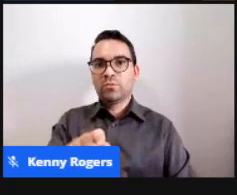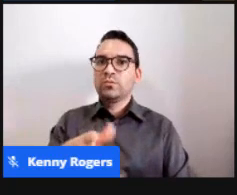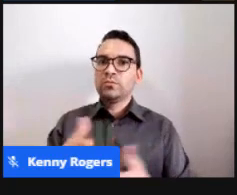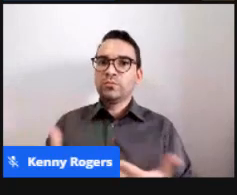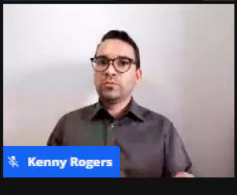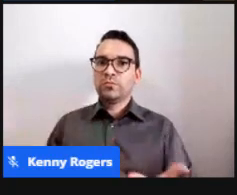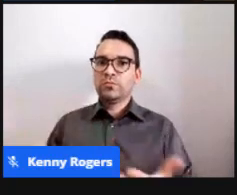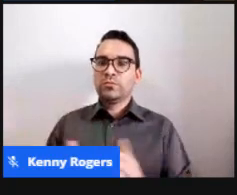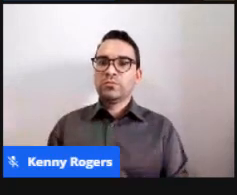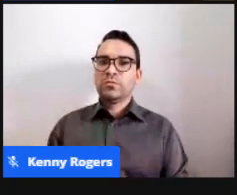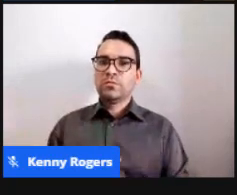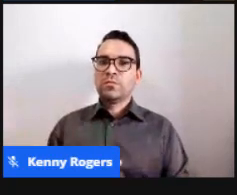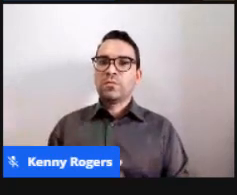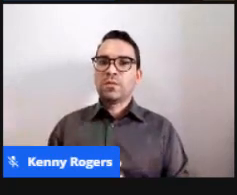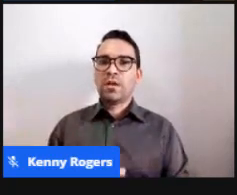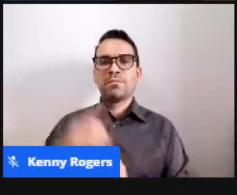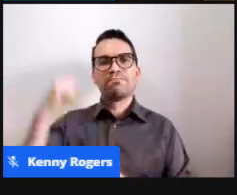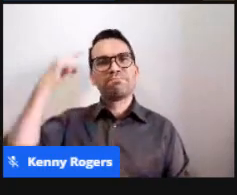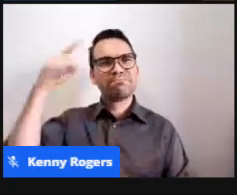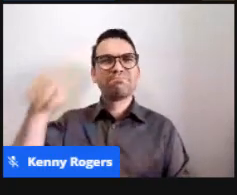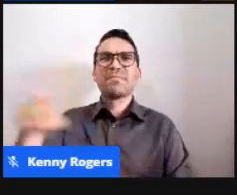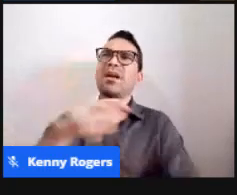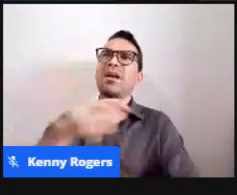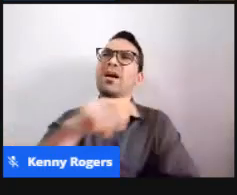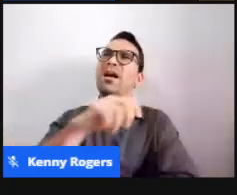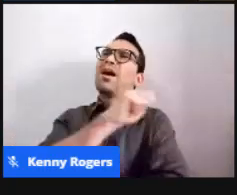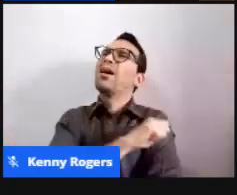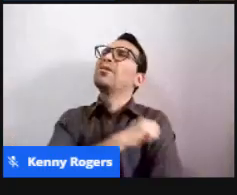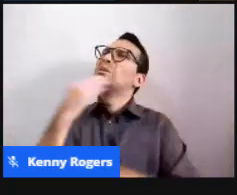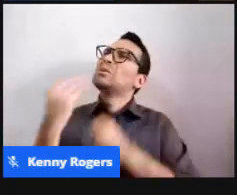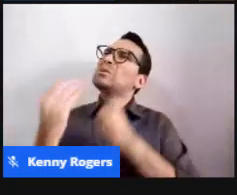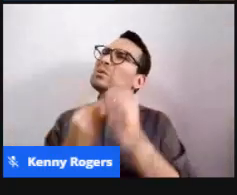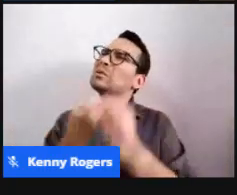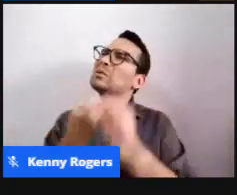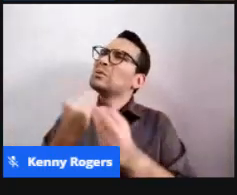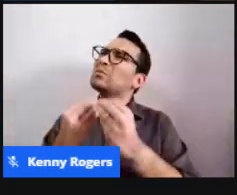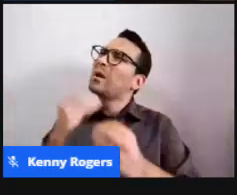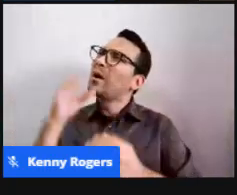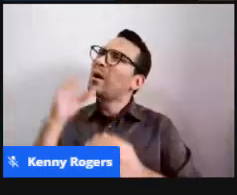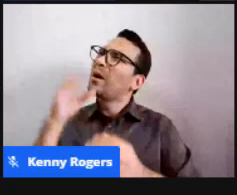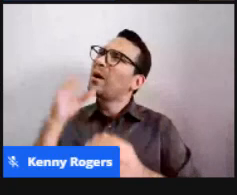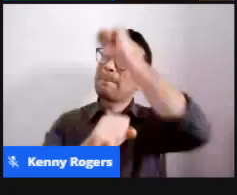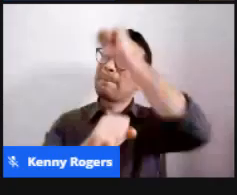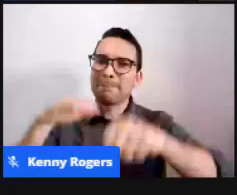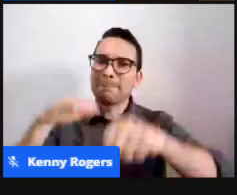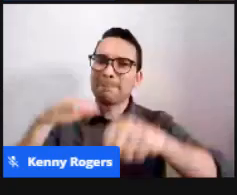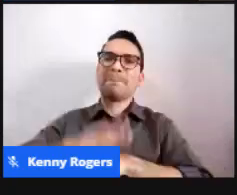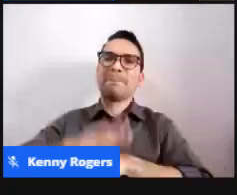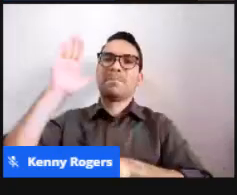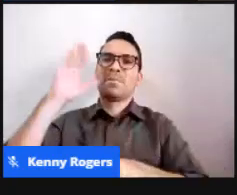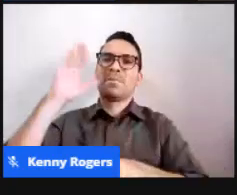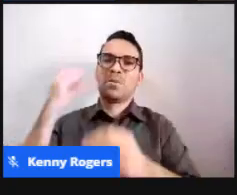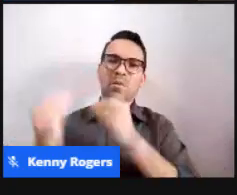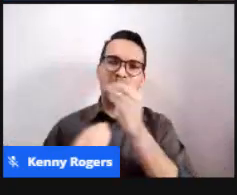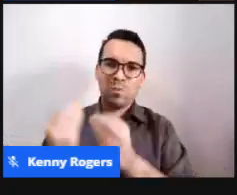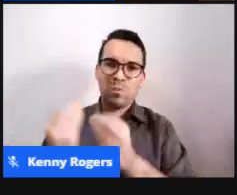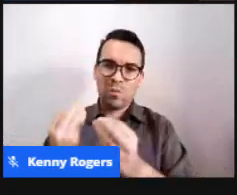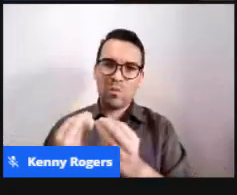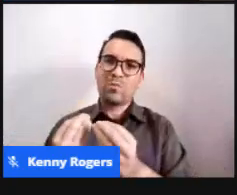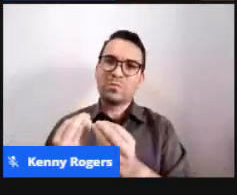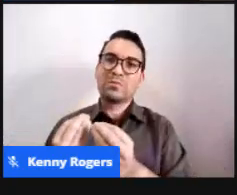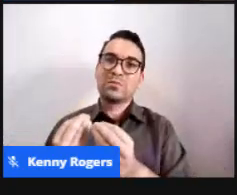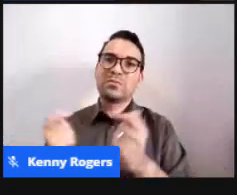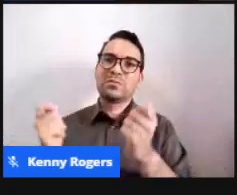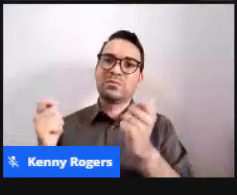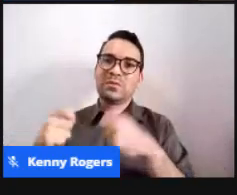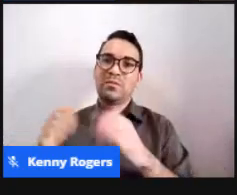moleque que para ele poder aprender algo a mais, né? Para ele lembrar que tem uma escola, que nessa escola nós temos